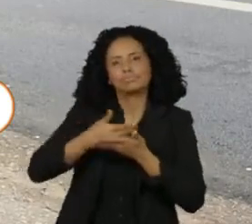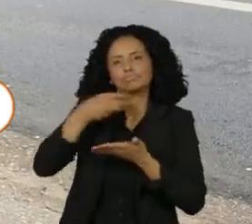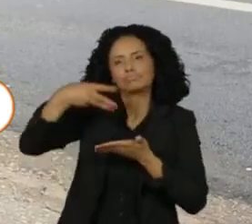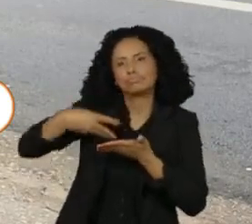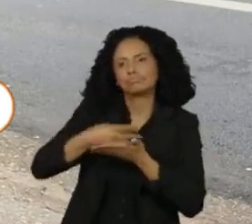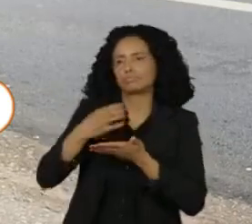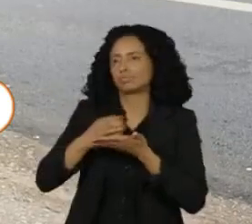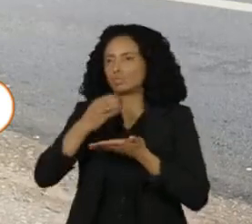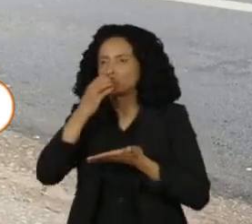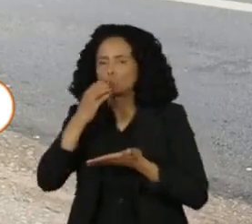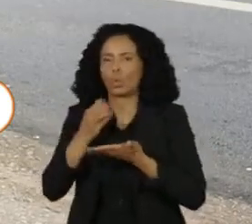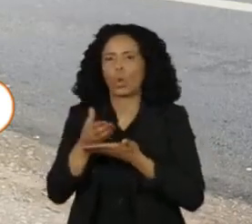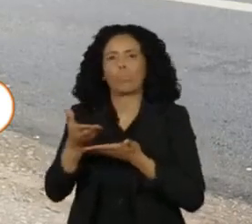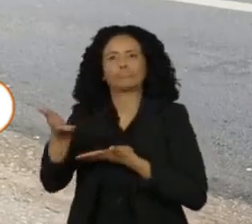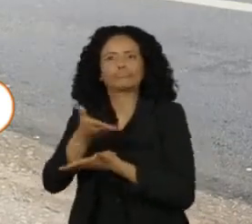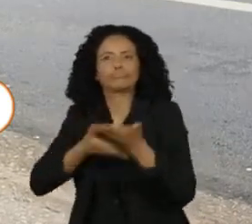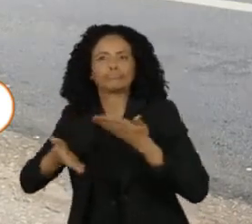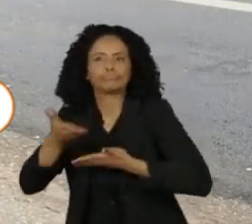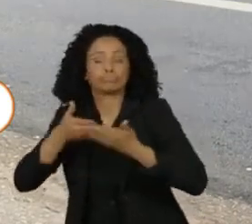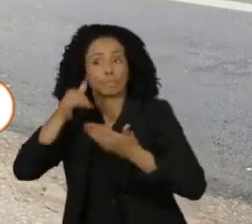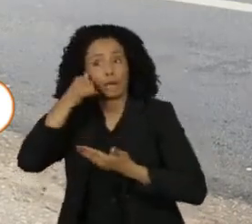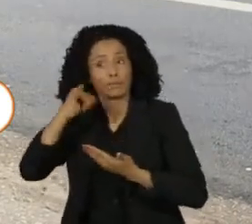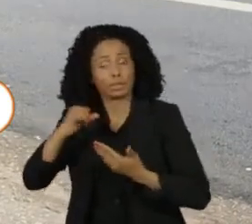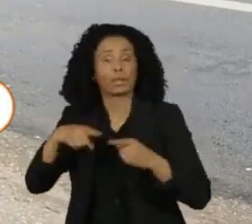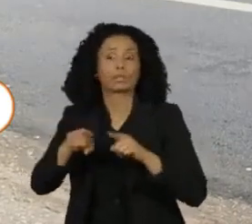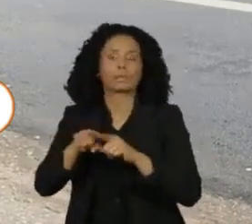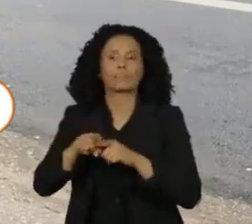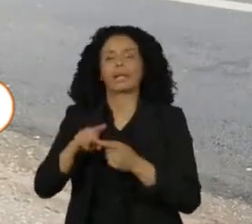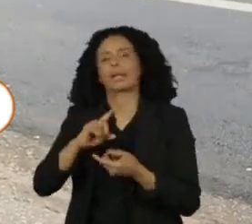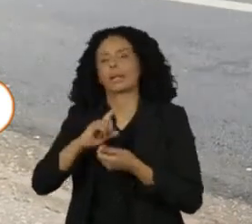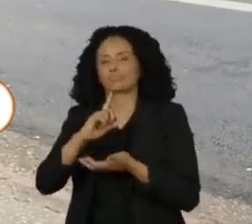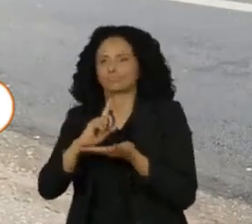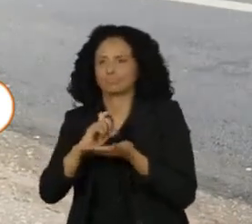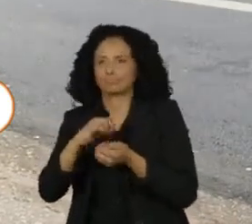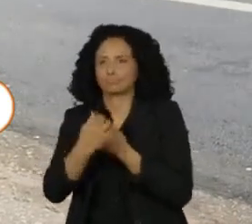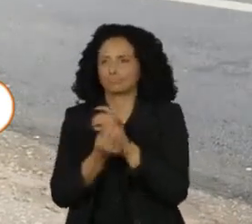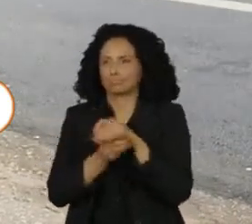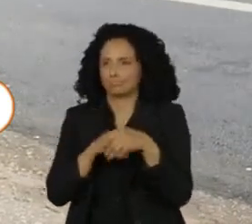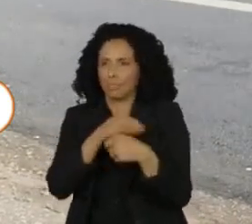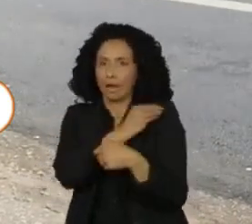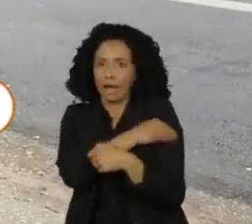e continuar com a higienização das mãos com água e sabão ou álcool em gel, Edu.